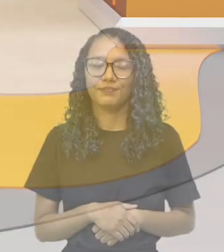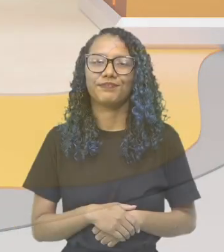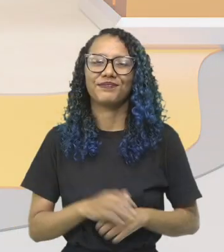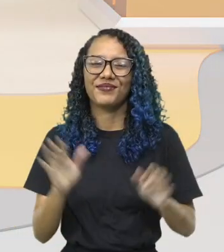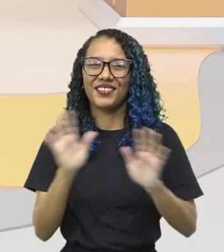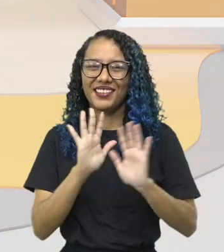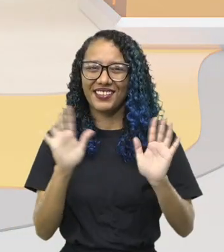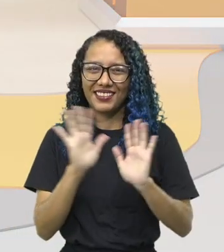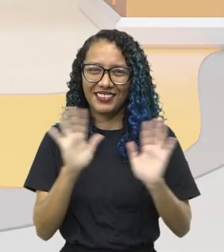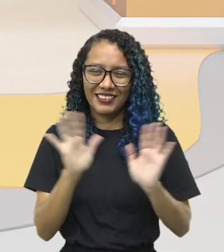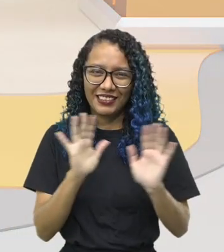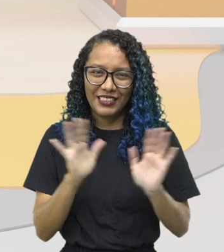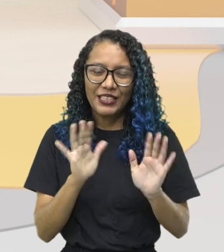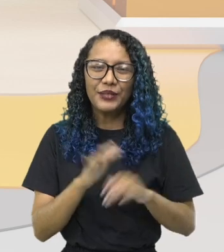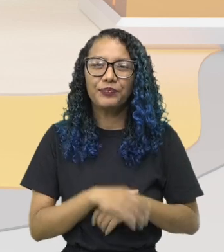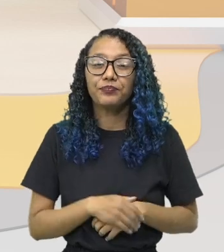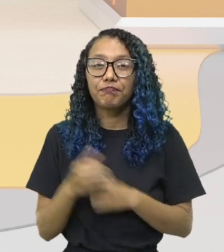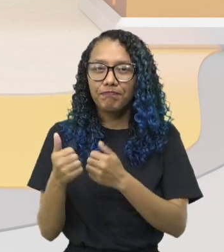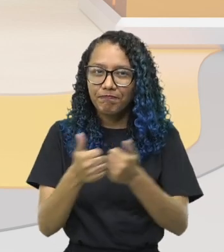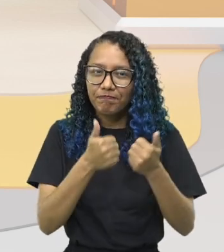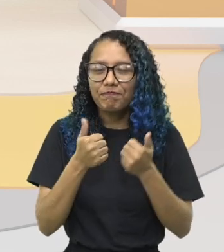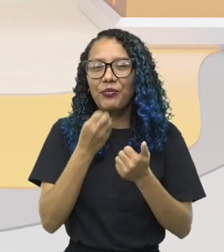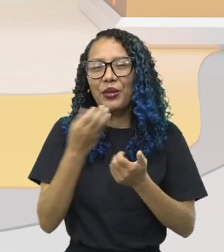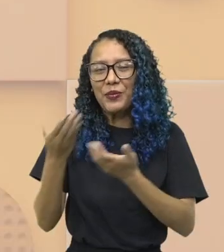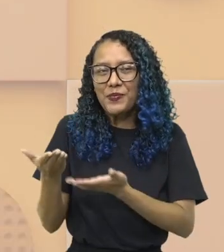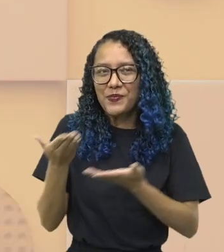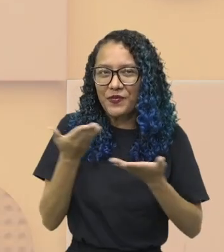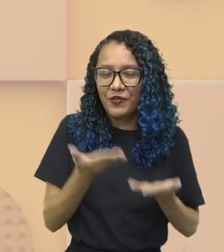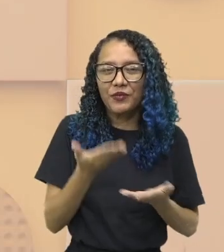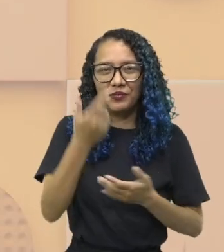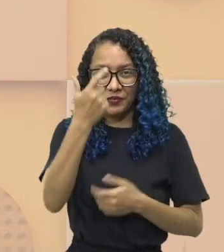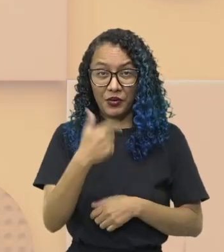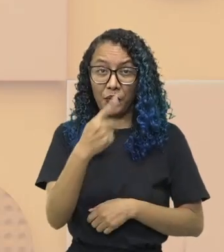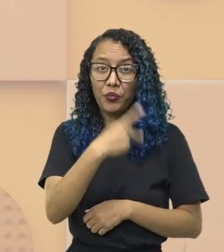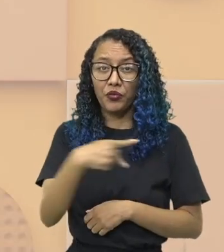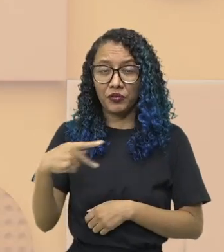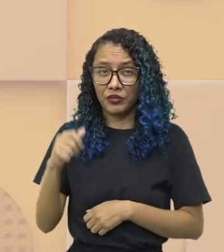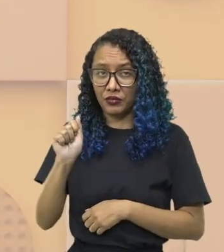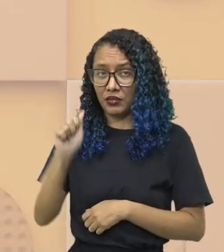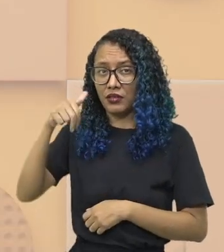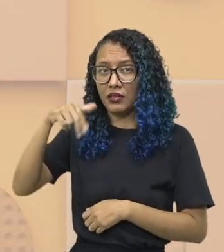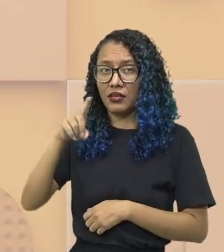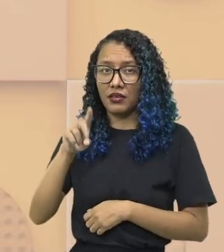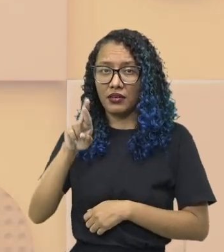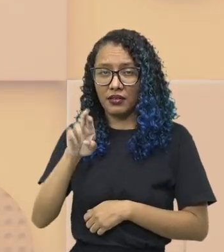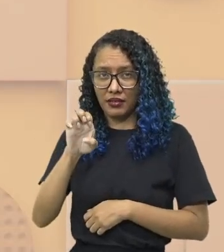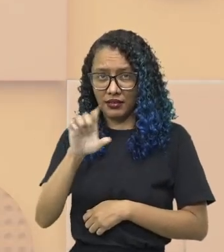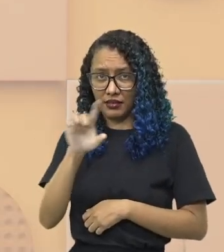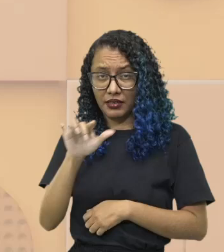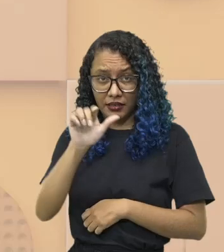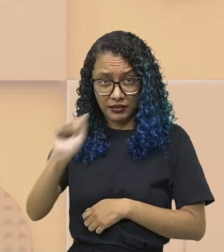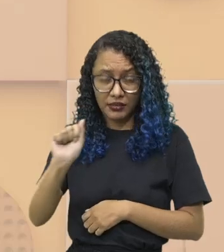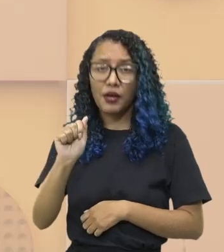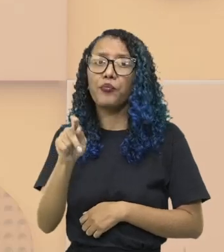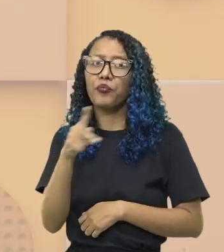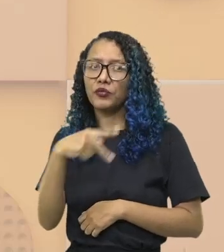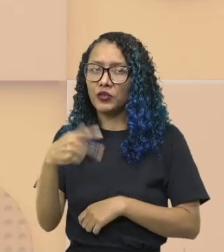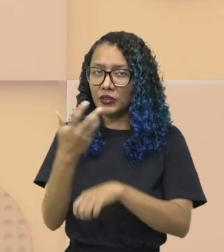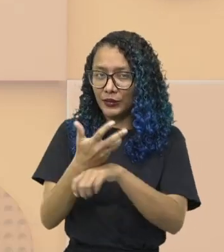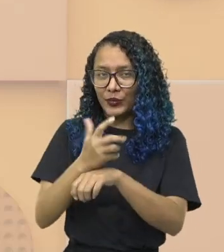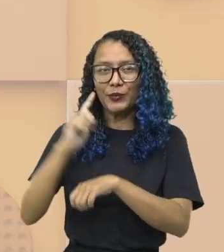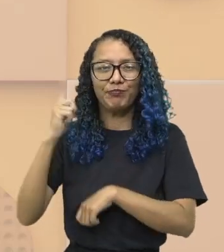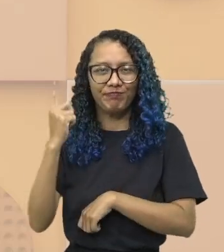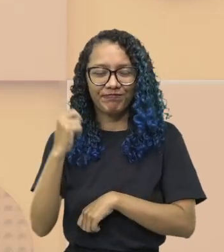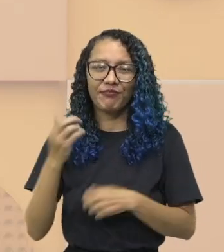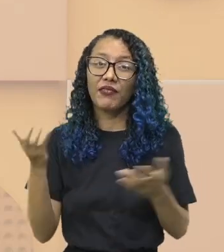Olá, tudo bem com vocês? Sejam todos bem-vindos. Sou a professora Andresa Xavier, professora do componente de